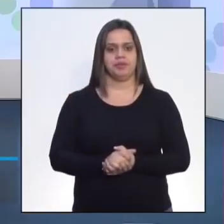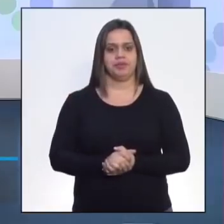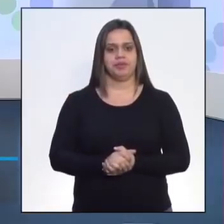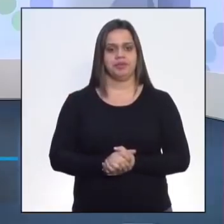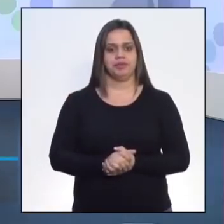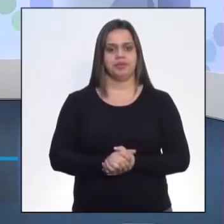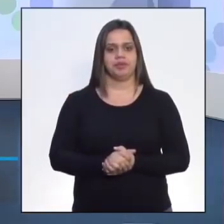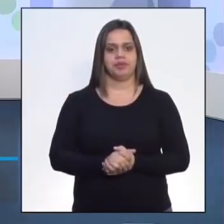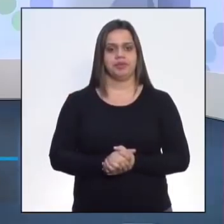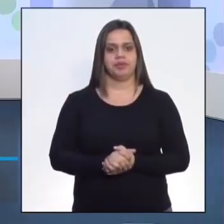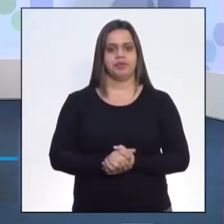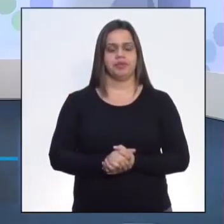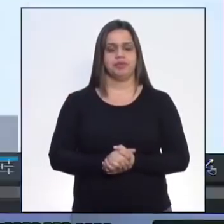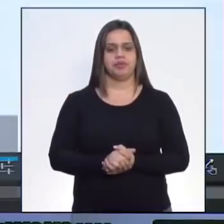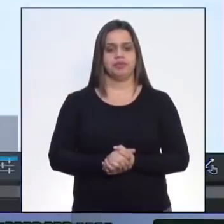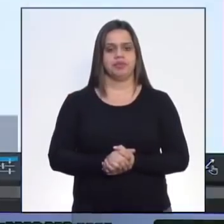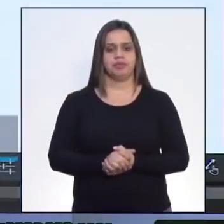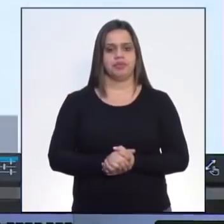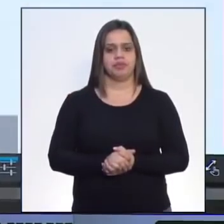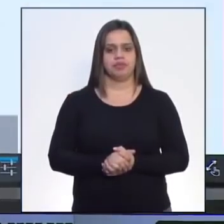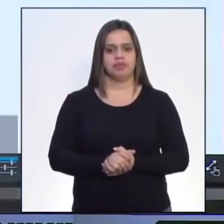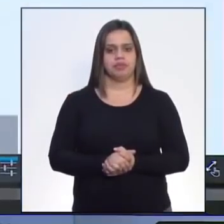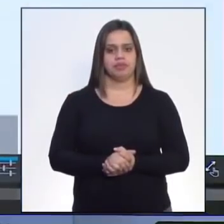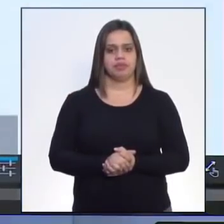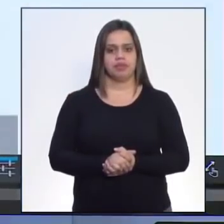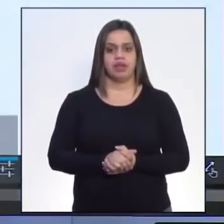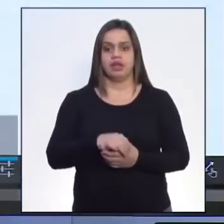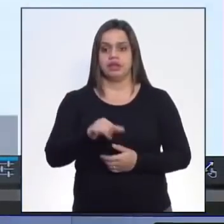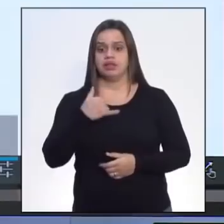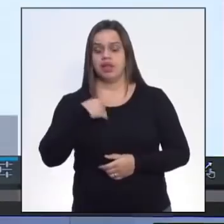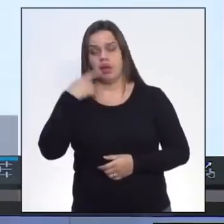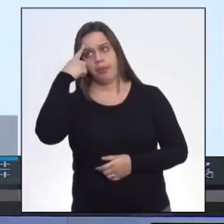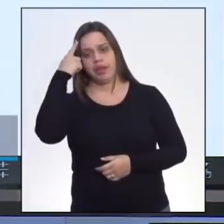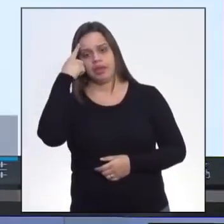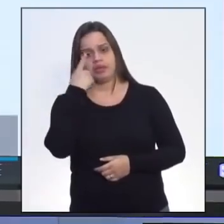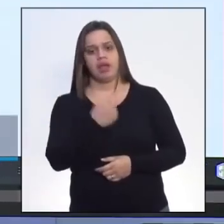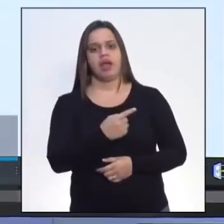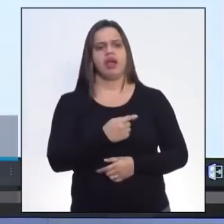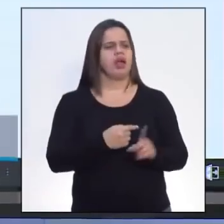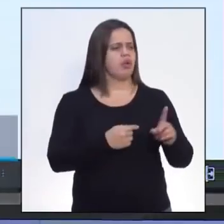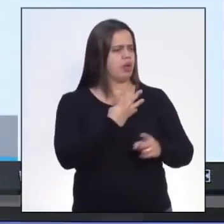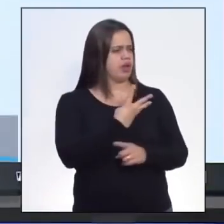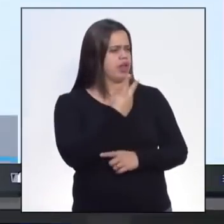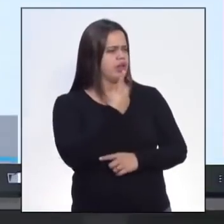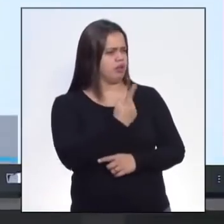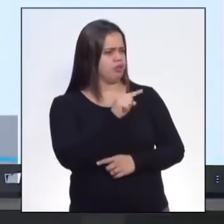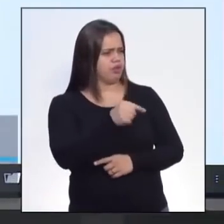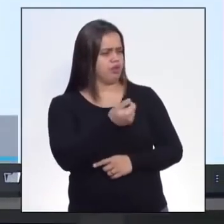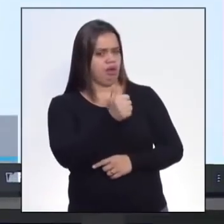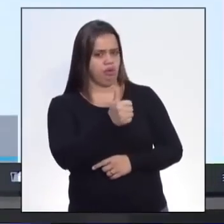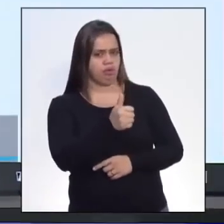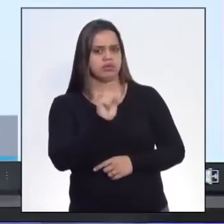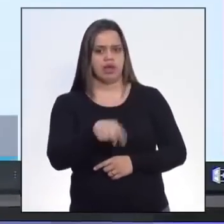seguinte. Se eu pensar, é 41,11, não é, Jonas? Isso